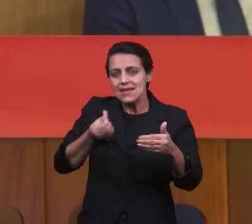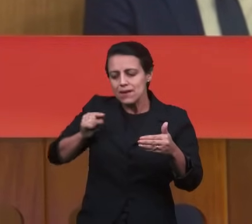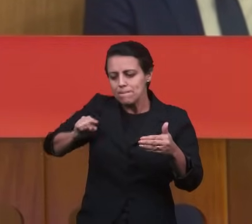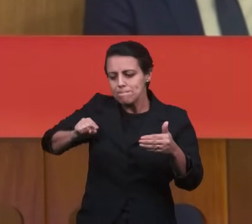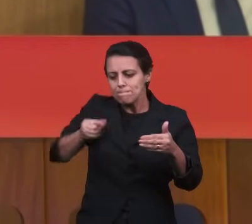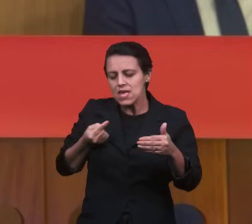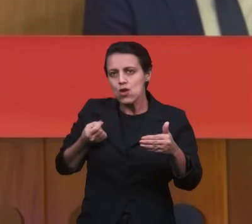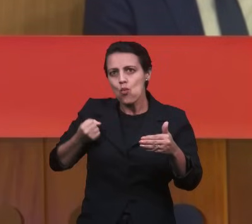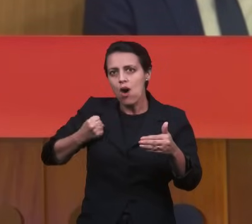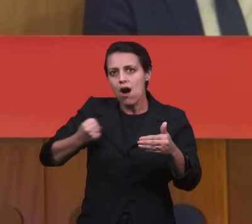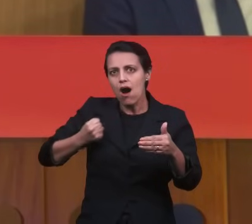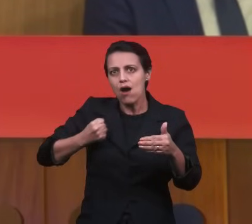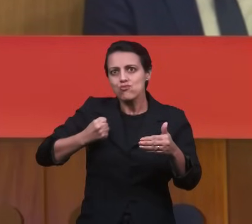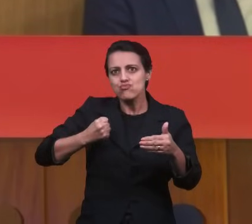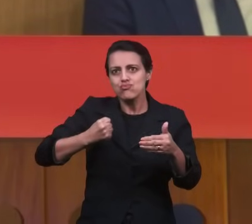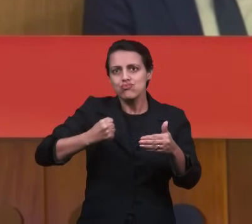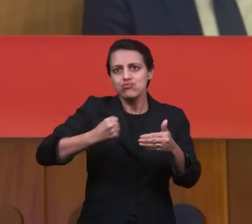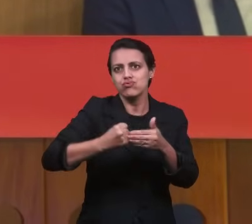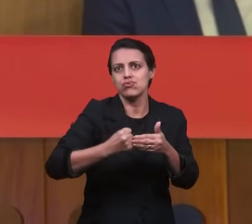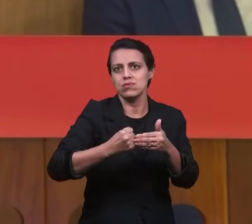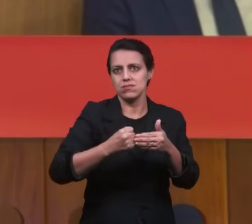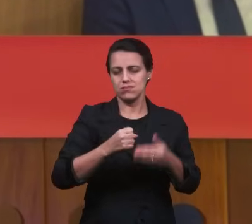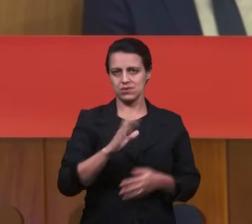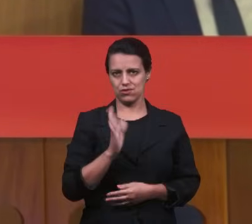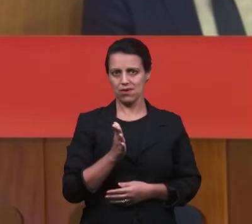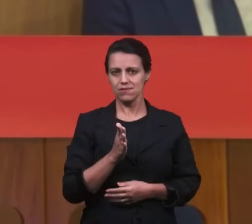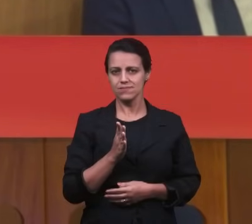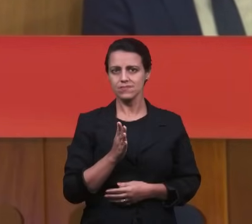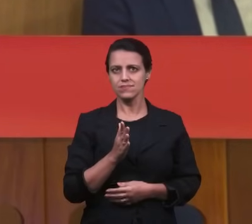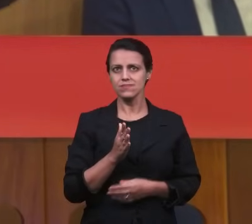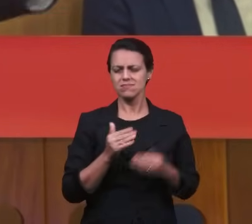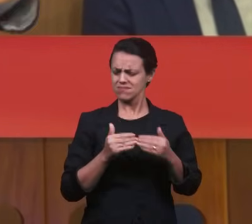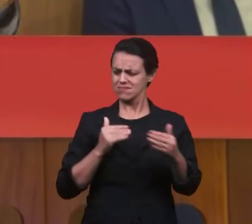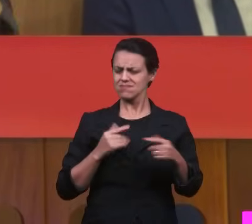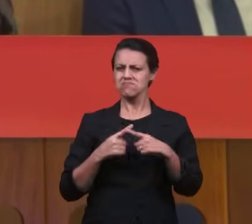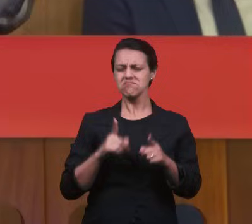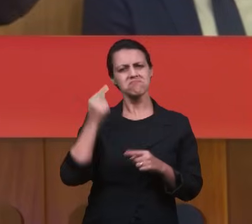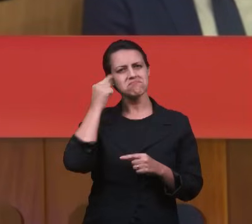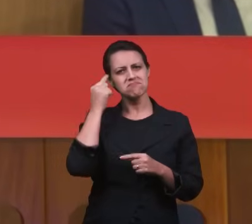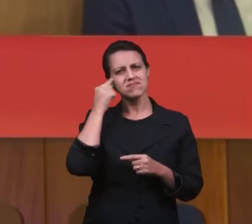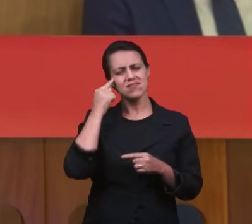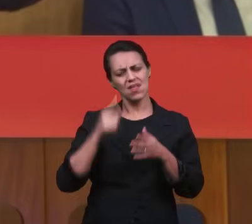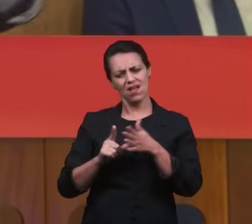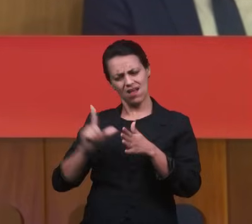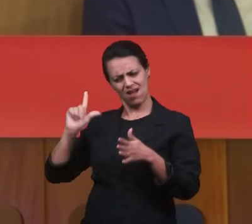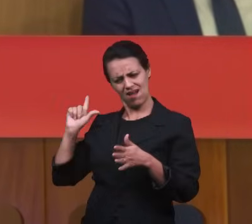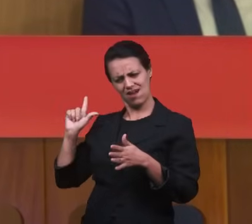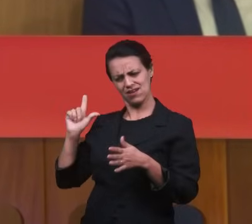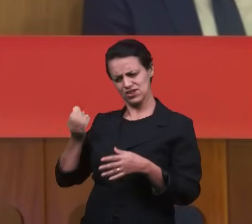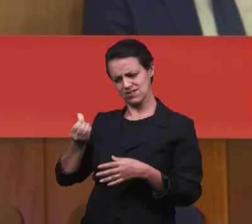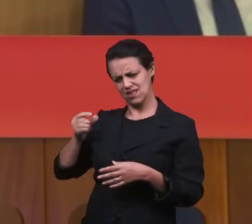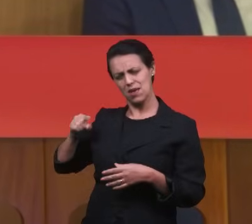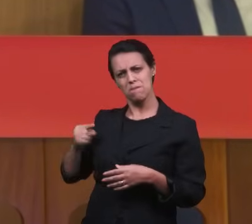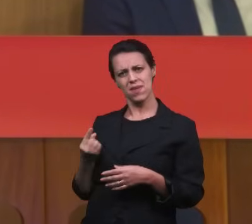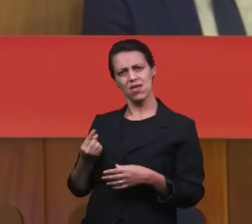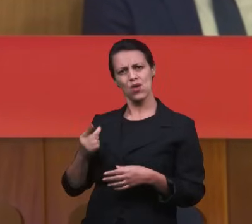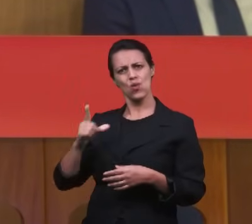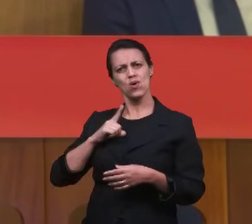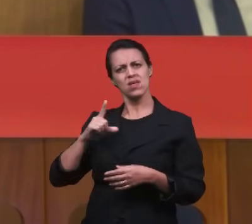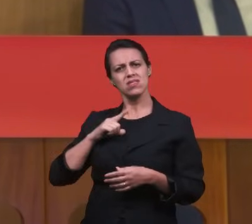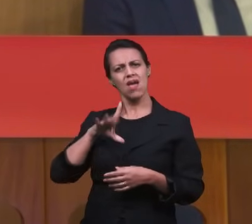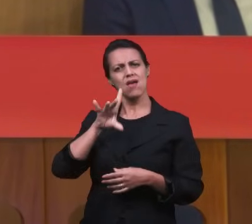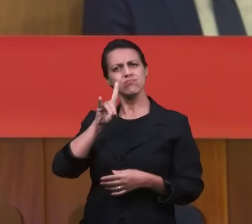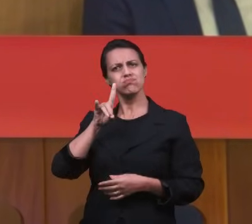mas antes de 6.000 anos, existiu o período dos dinossauros. Nós não